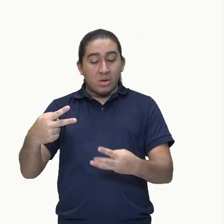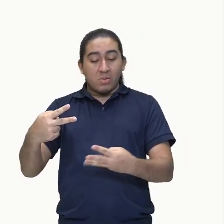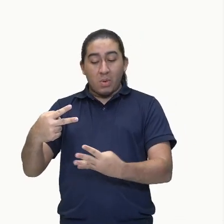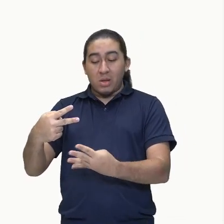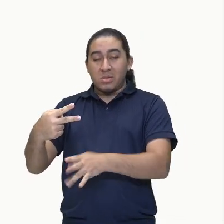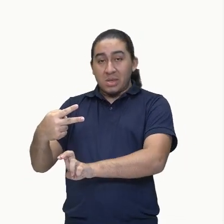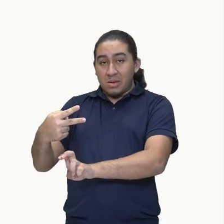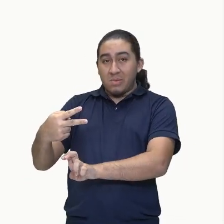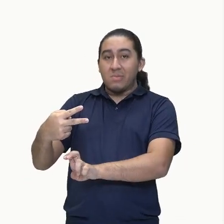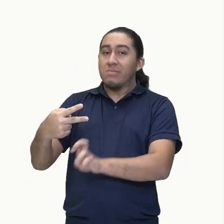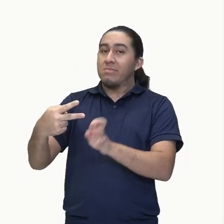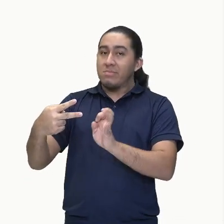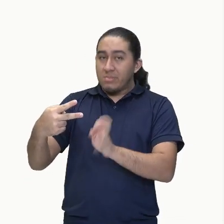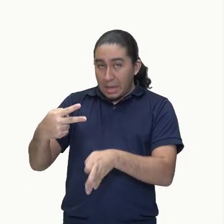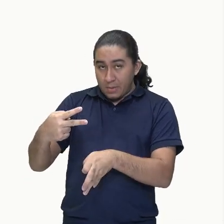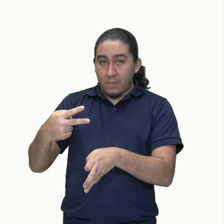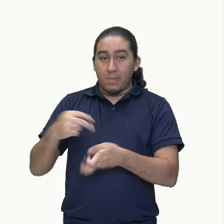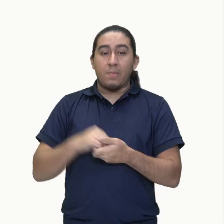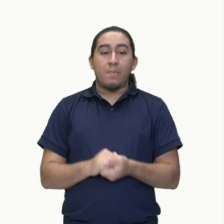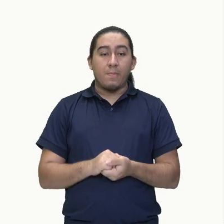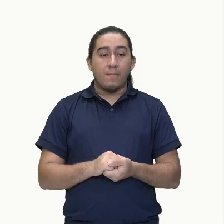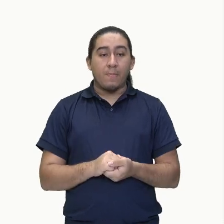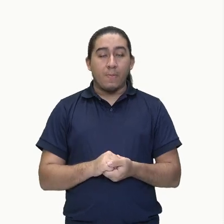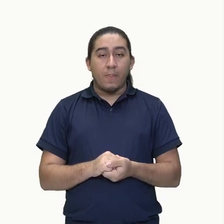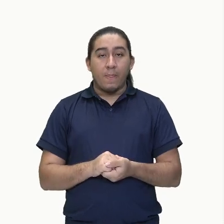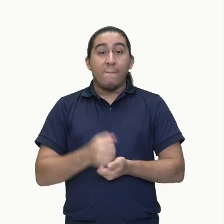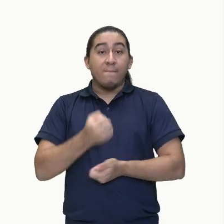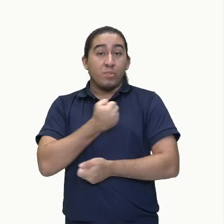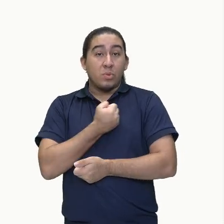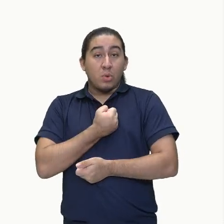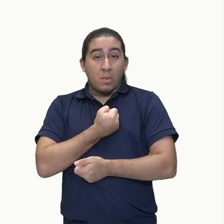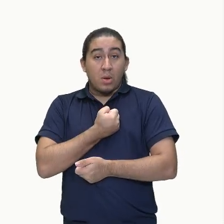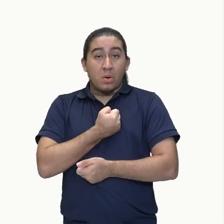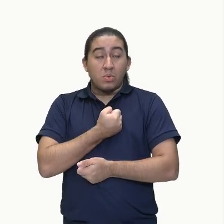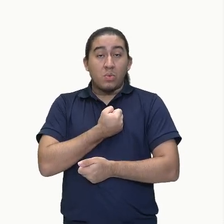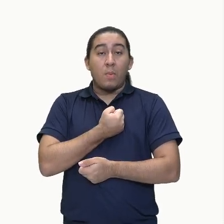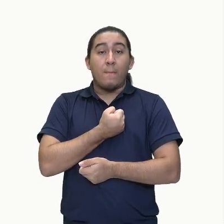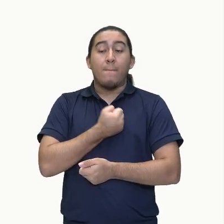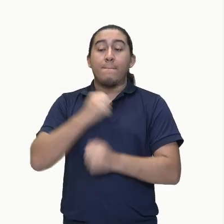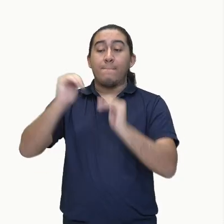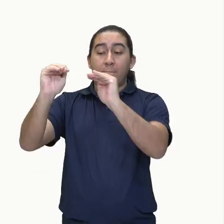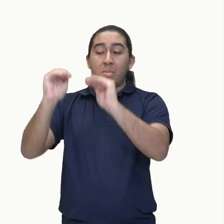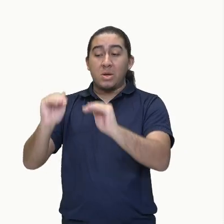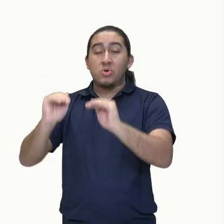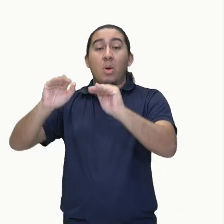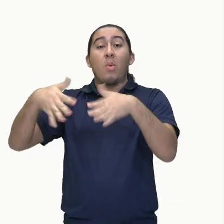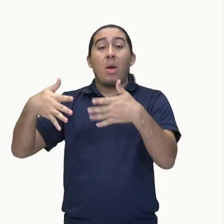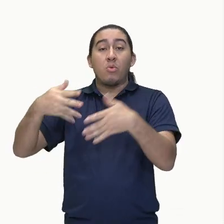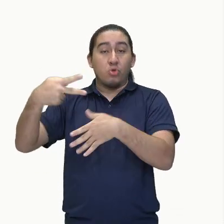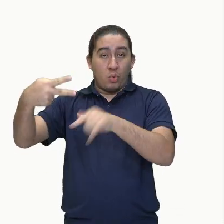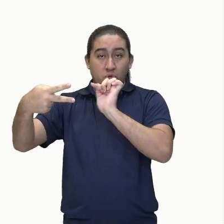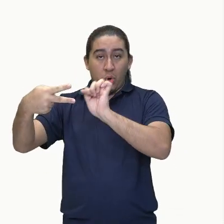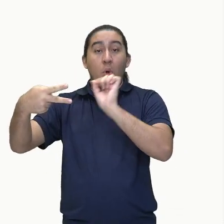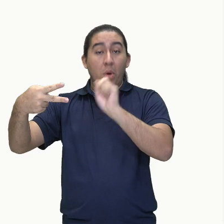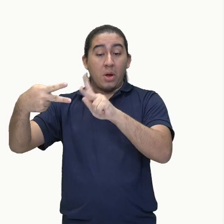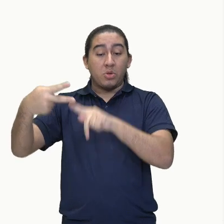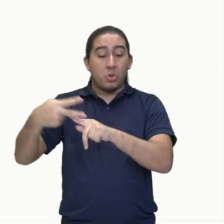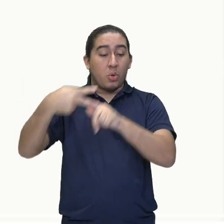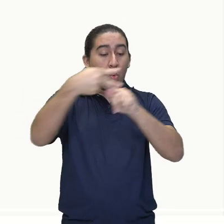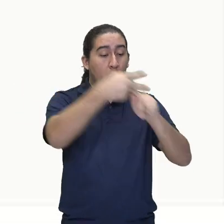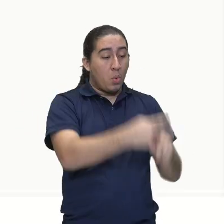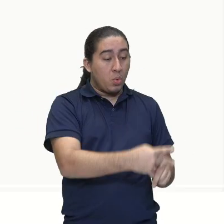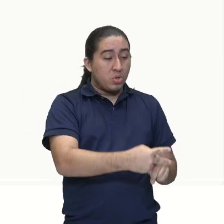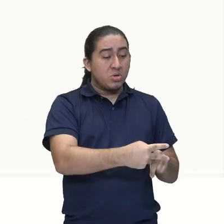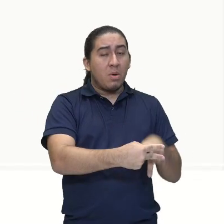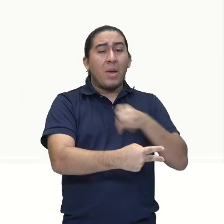estou multiplicando a minha base, 2, por ela mesmo, quantas vezes? 5. Ok, então vou multiplicar o 2